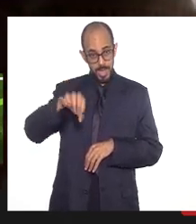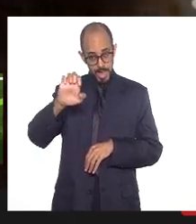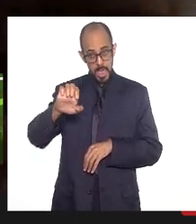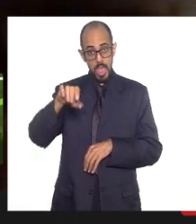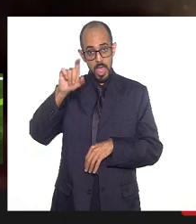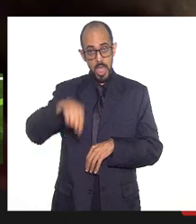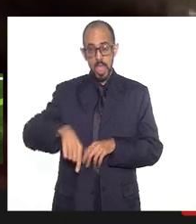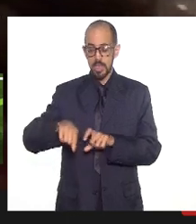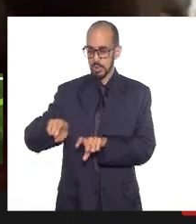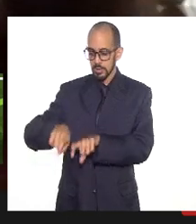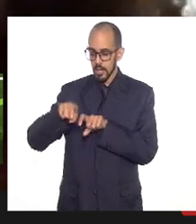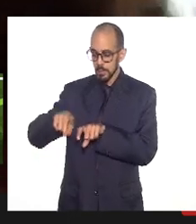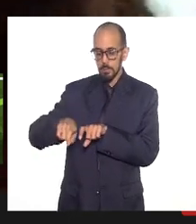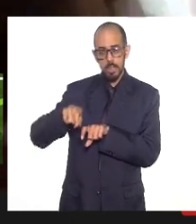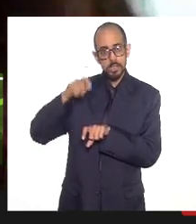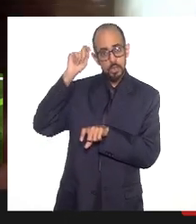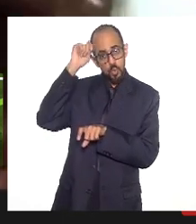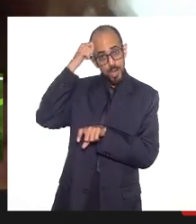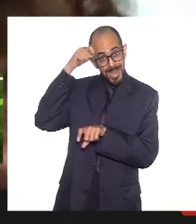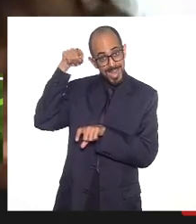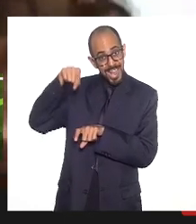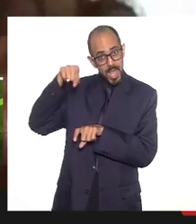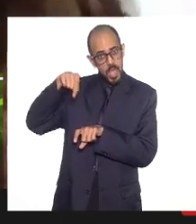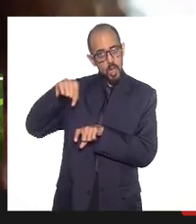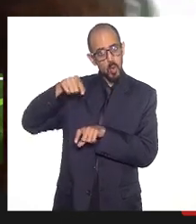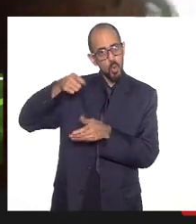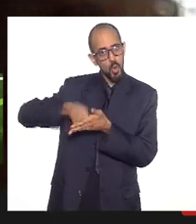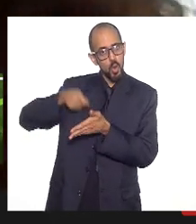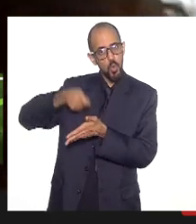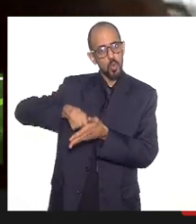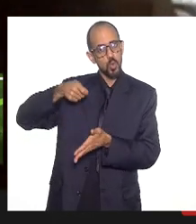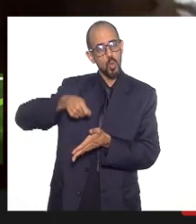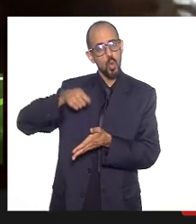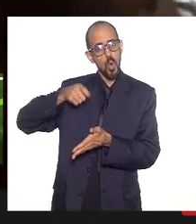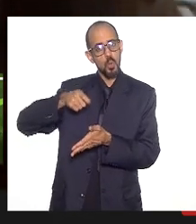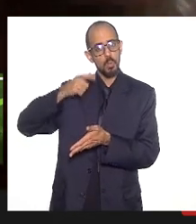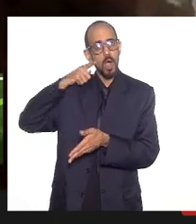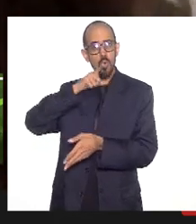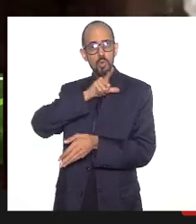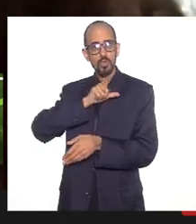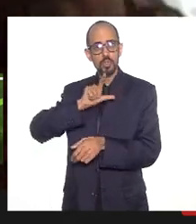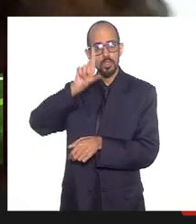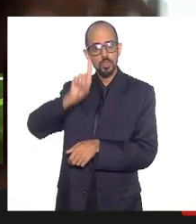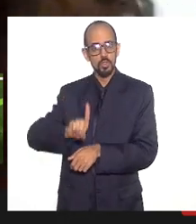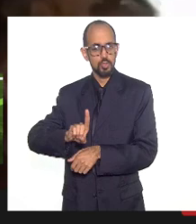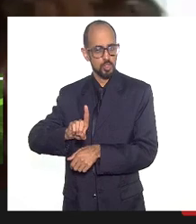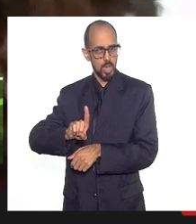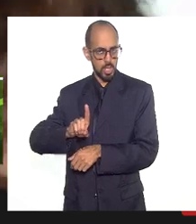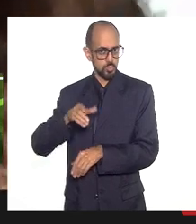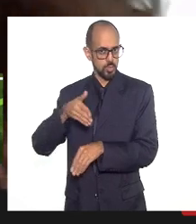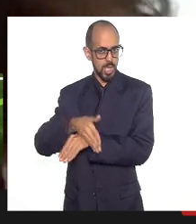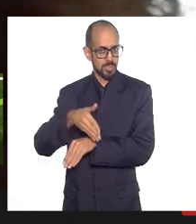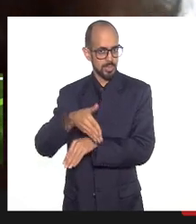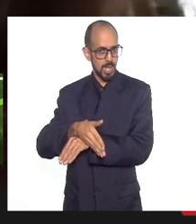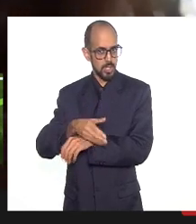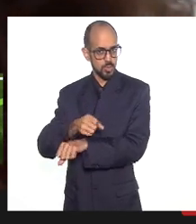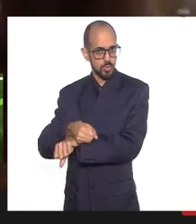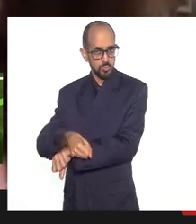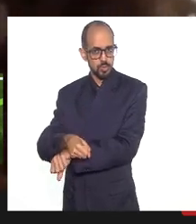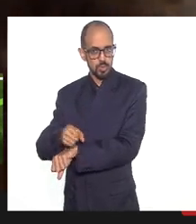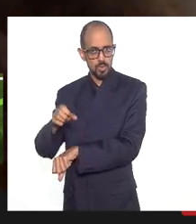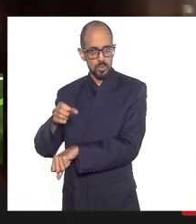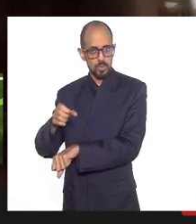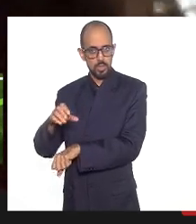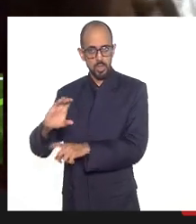campesinato negro que lutou muito pelos direitos quilombolas. E aí, assim, a questão que o Toninho traz